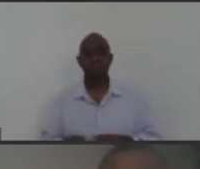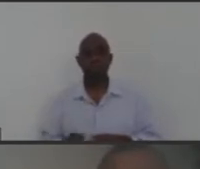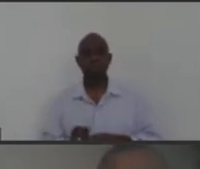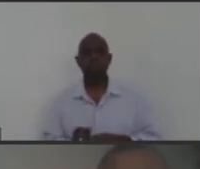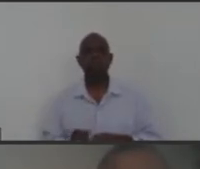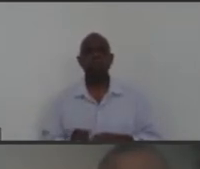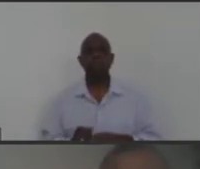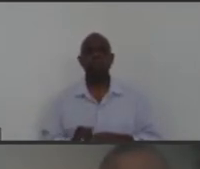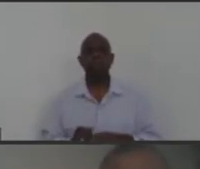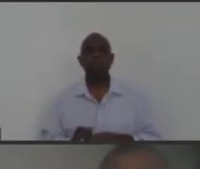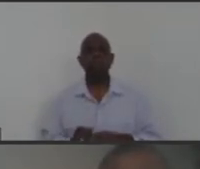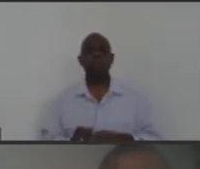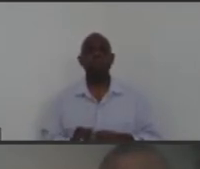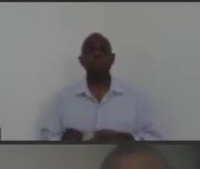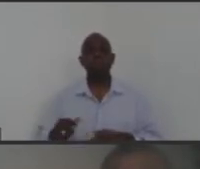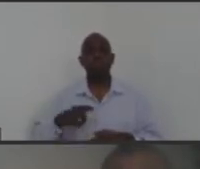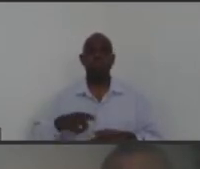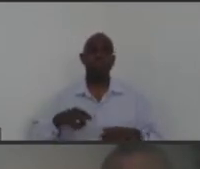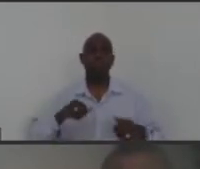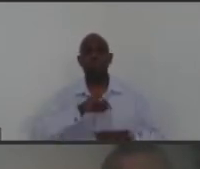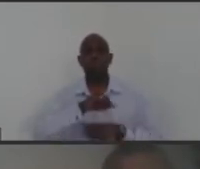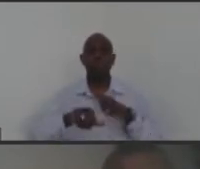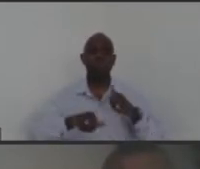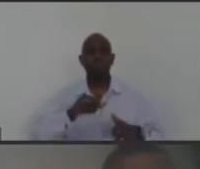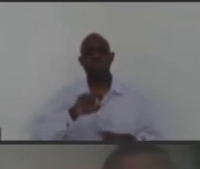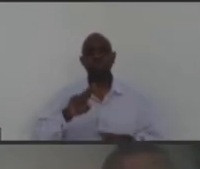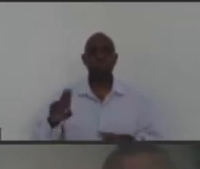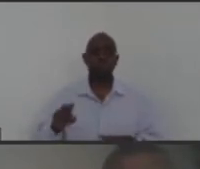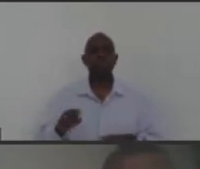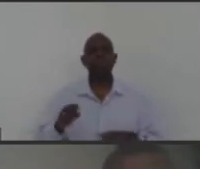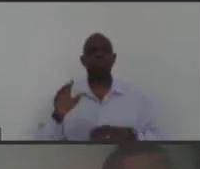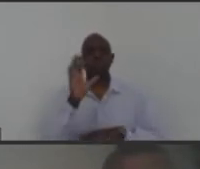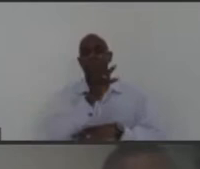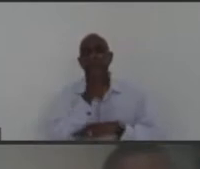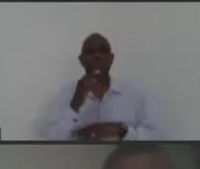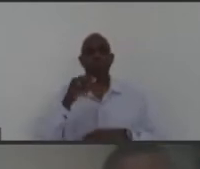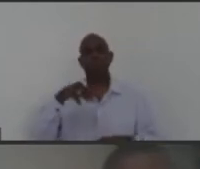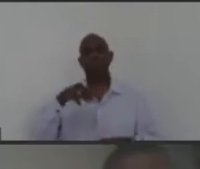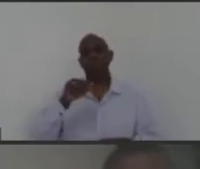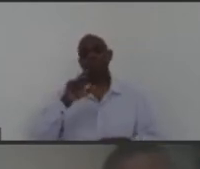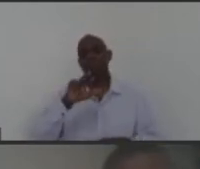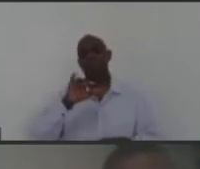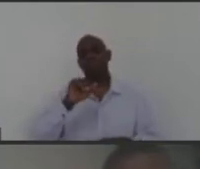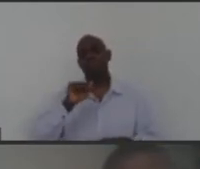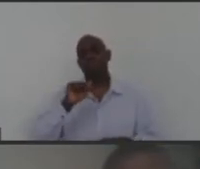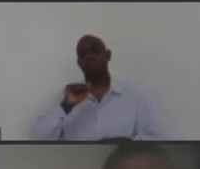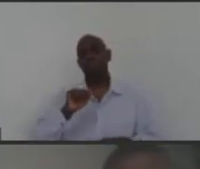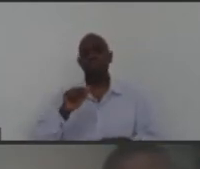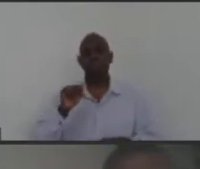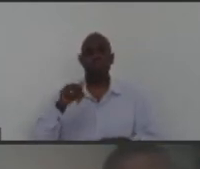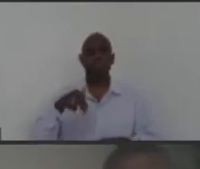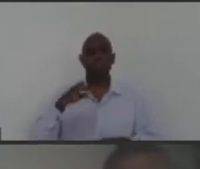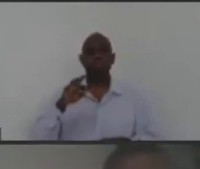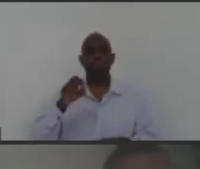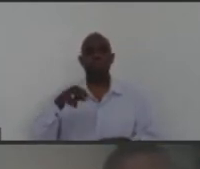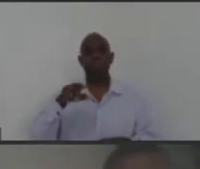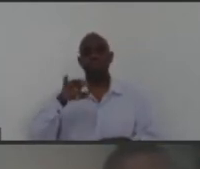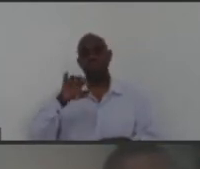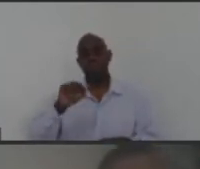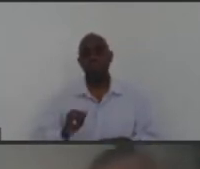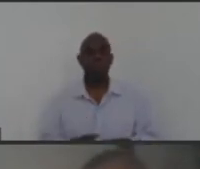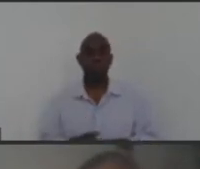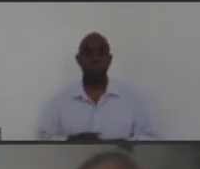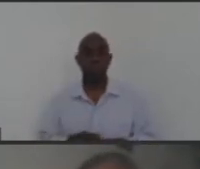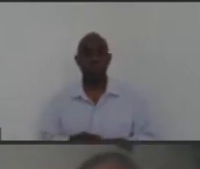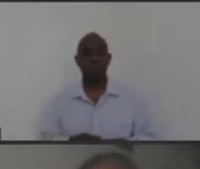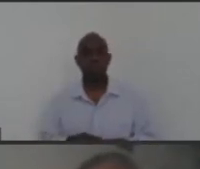Menuso, número 1000, passa a denominar Praça Jardim Maria Antônia. Item 5, o sistema de lazer Carlotina